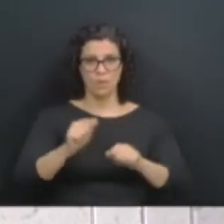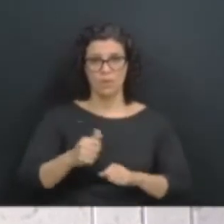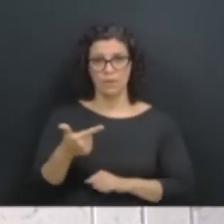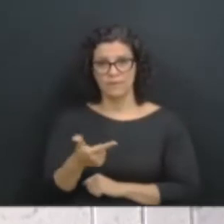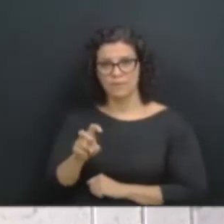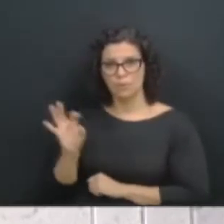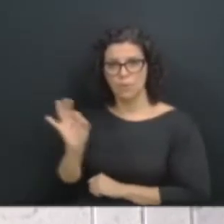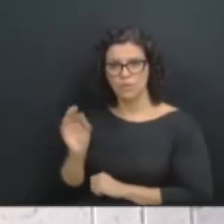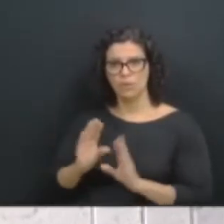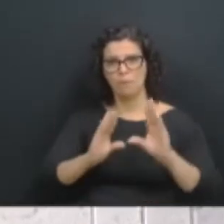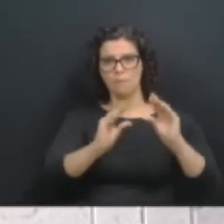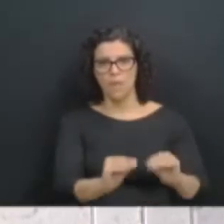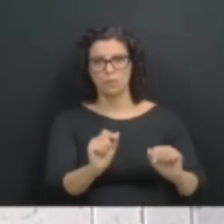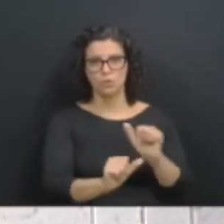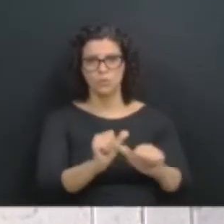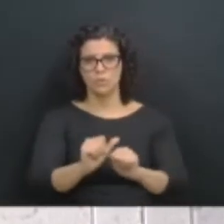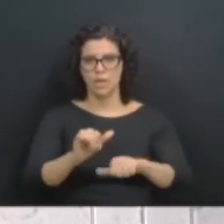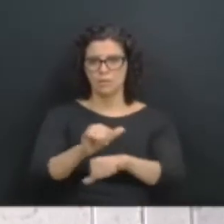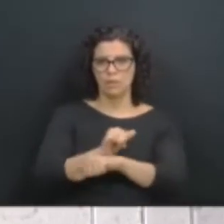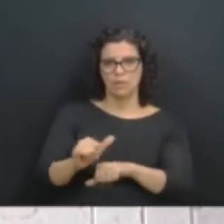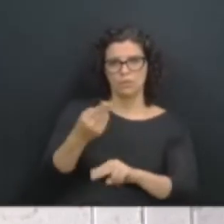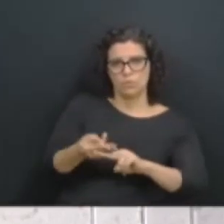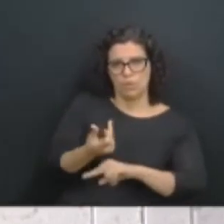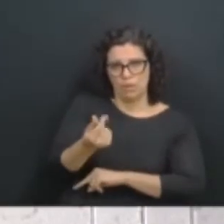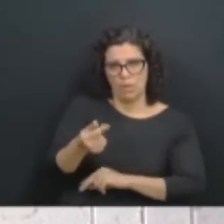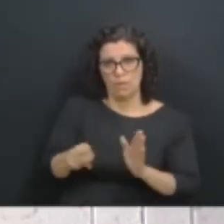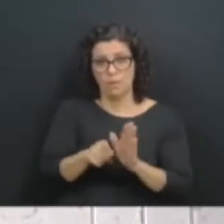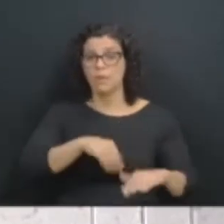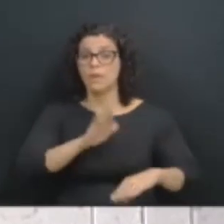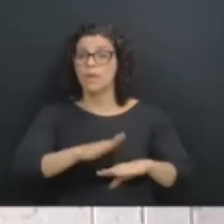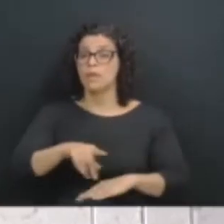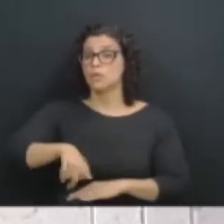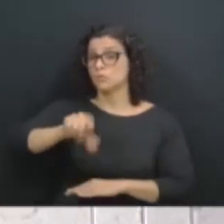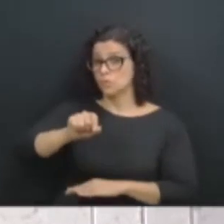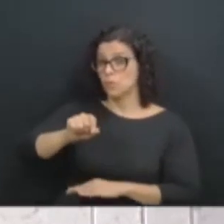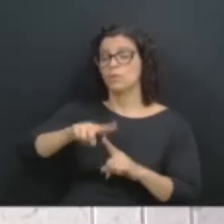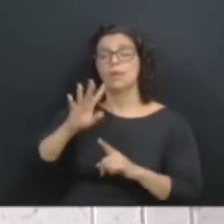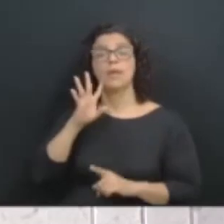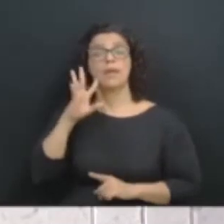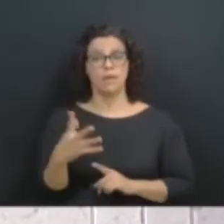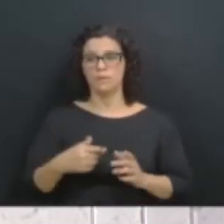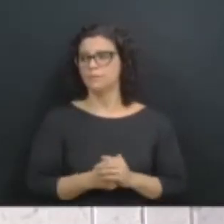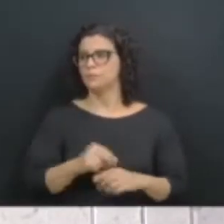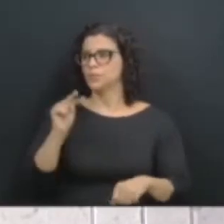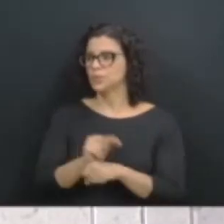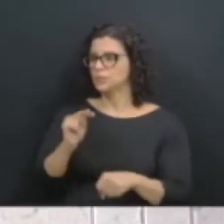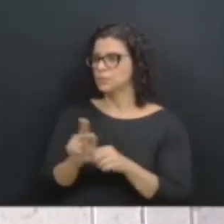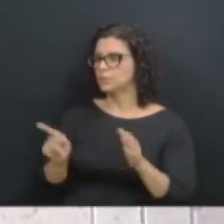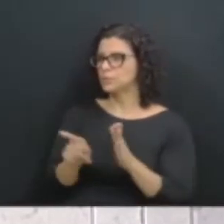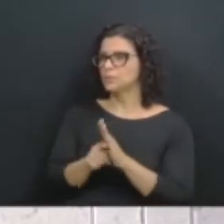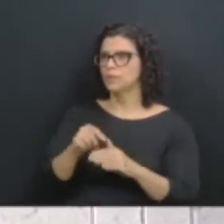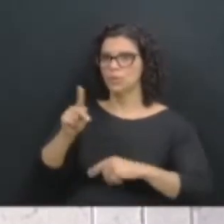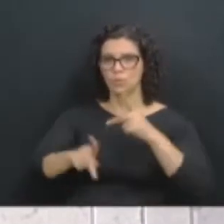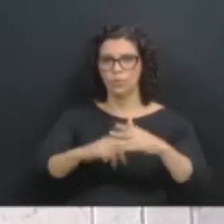em 25% do orçamento. Isso é uma questão de escolha, porque resolveu cuidar dos